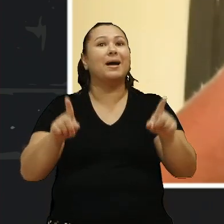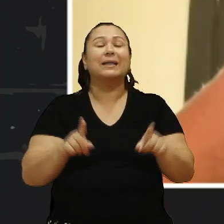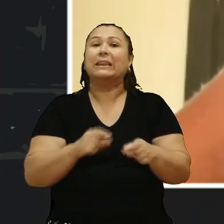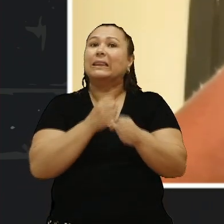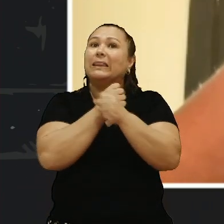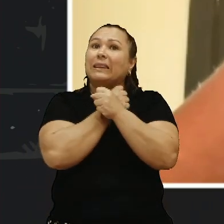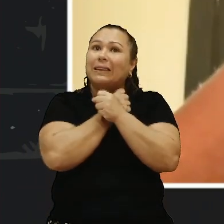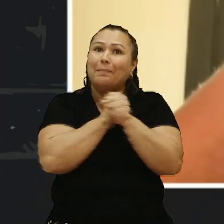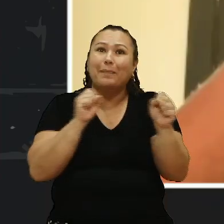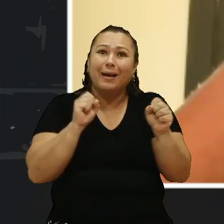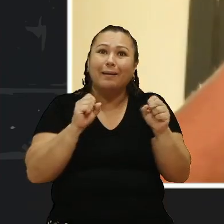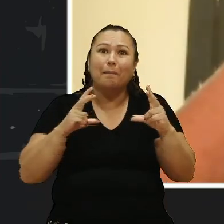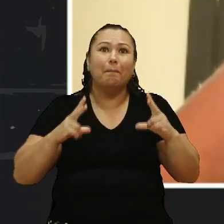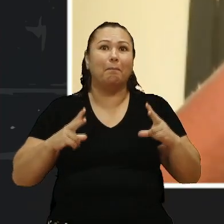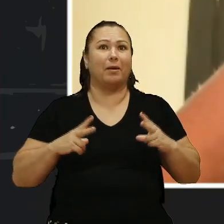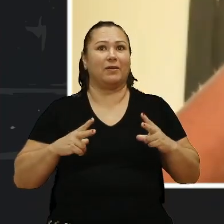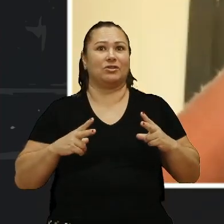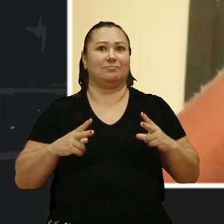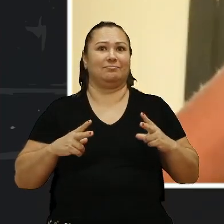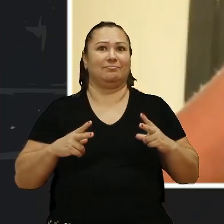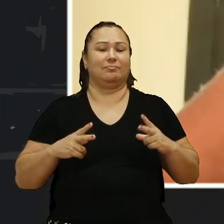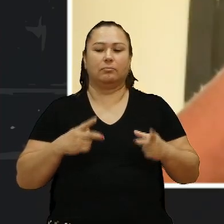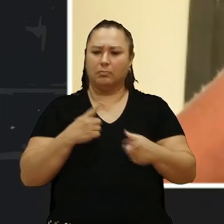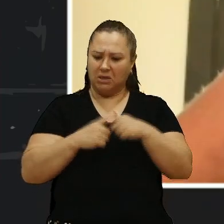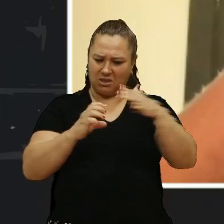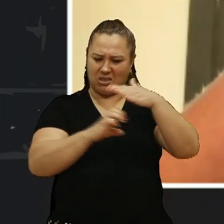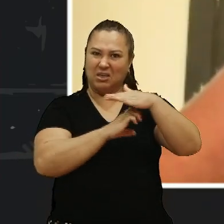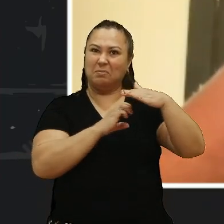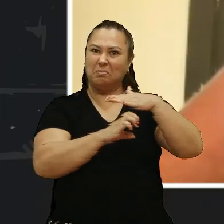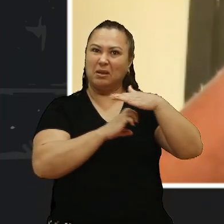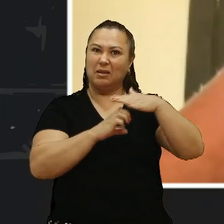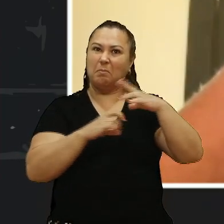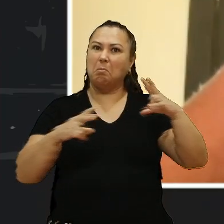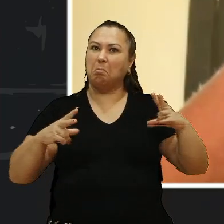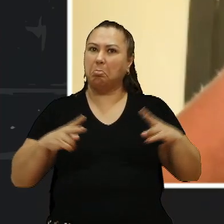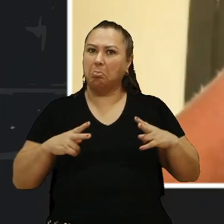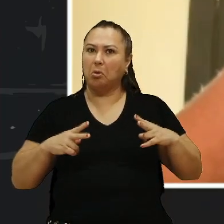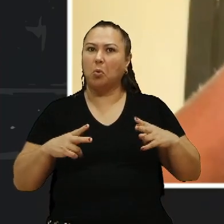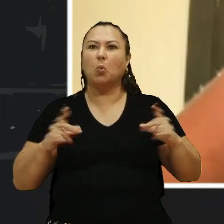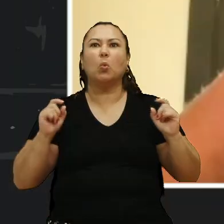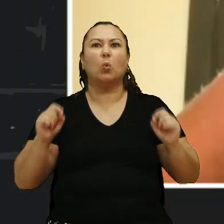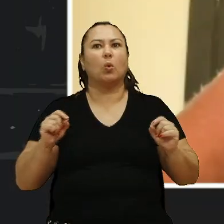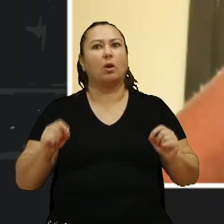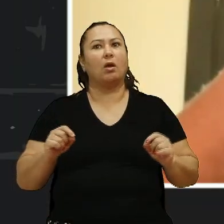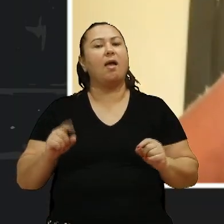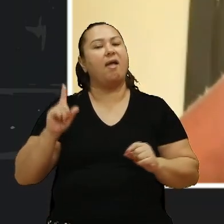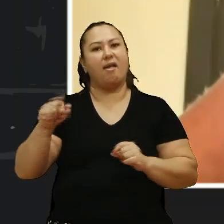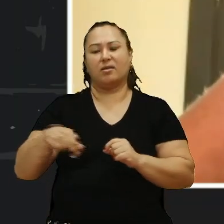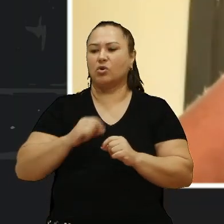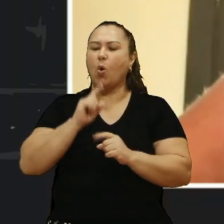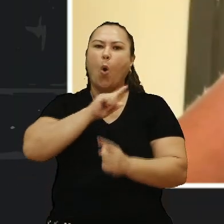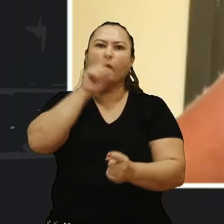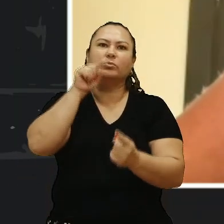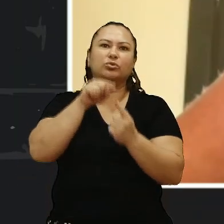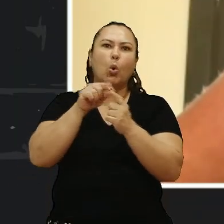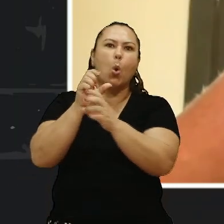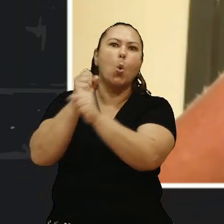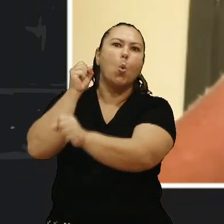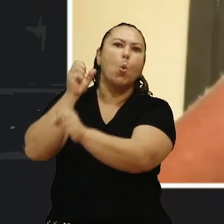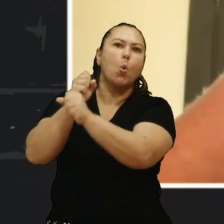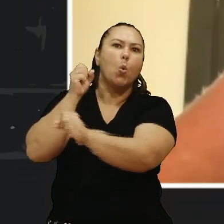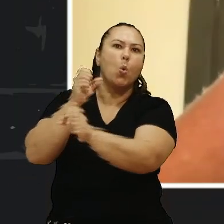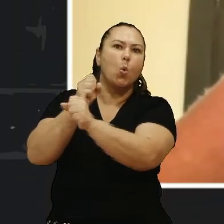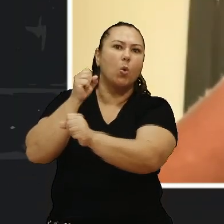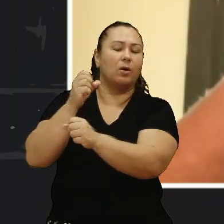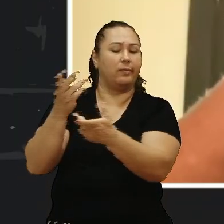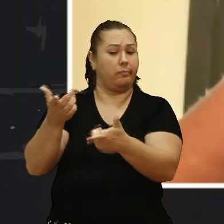jamais privatizar, porque uma empresa privatizada visa lucro. E aí nós vamos ter